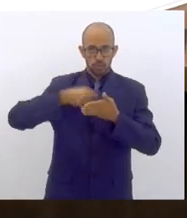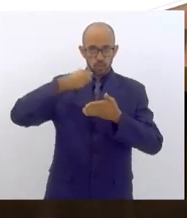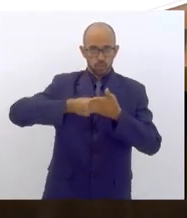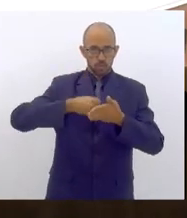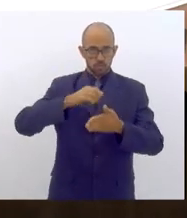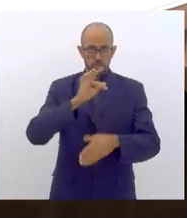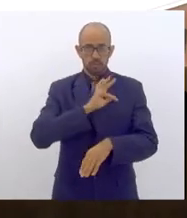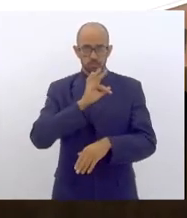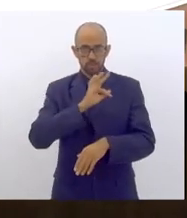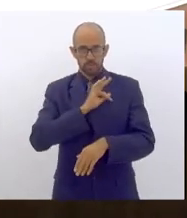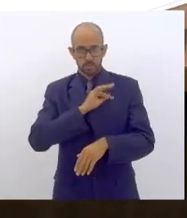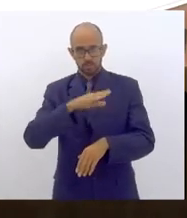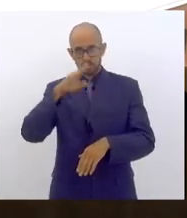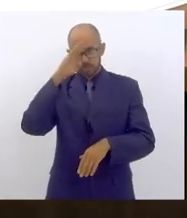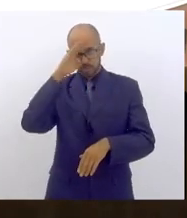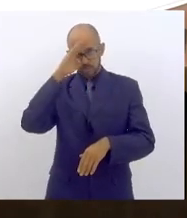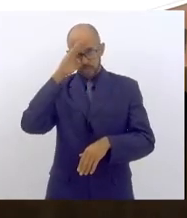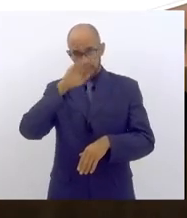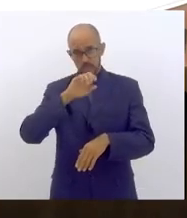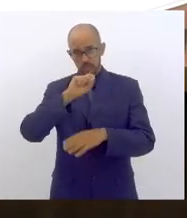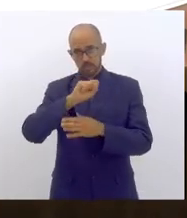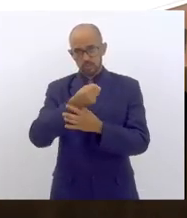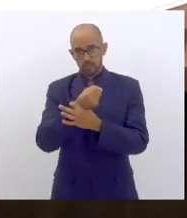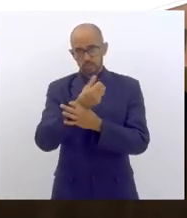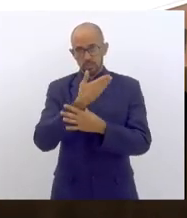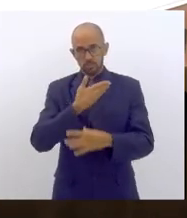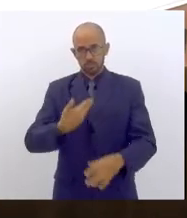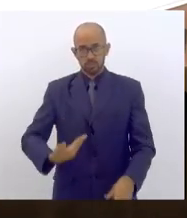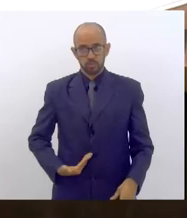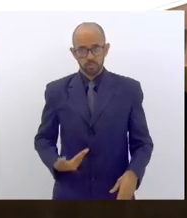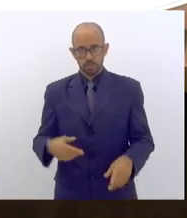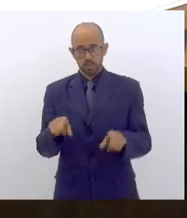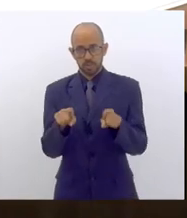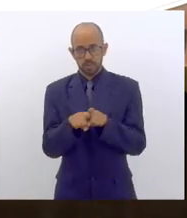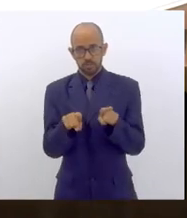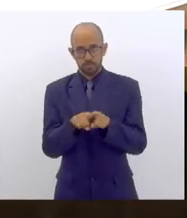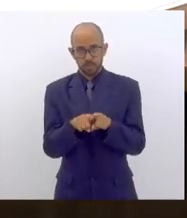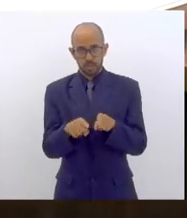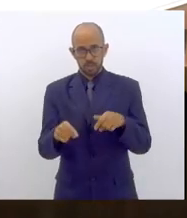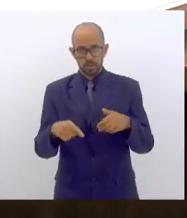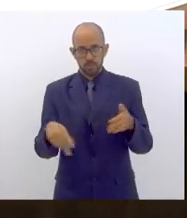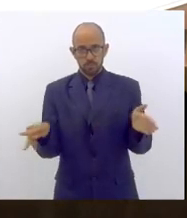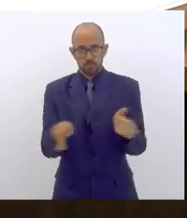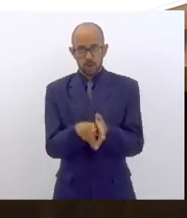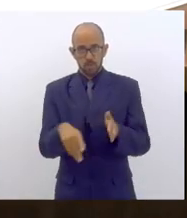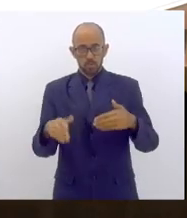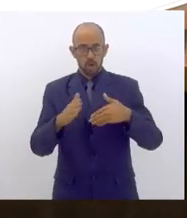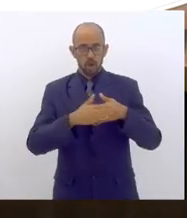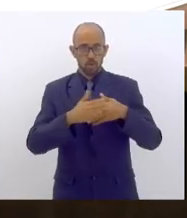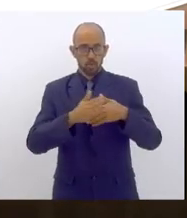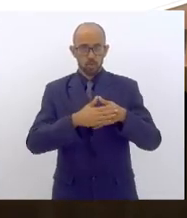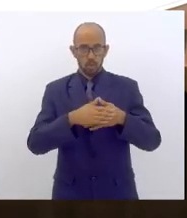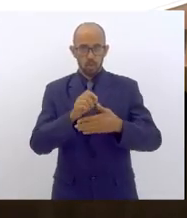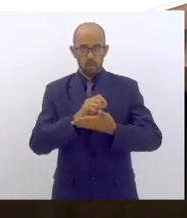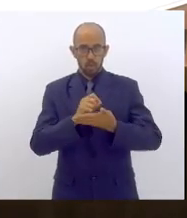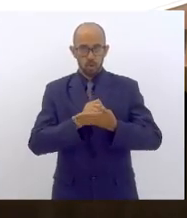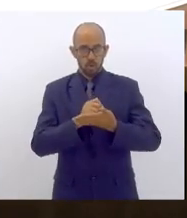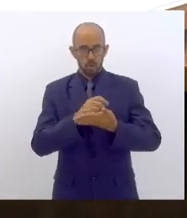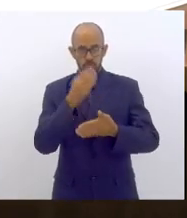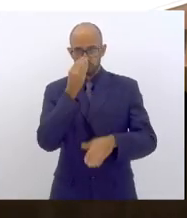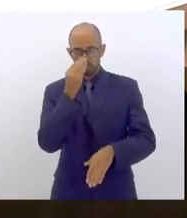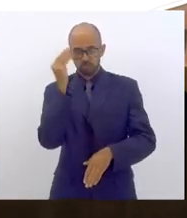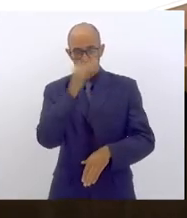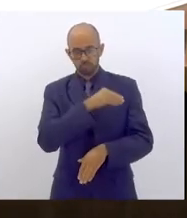Polícia Militar, da Segurança Pública, inclusive autores desse projeto de lei, simplesmente ignoraram